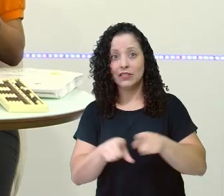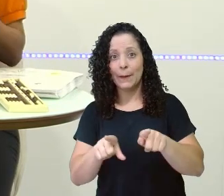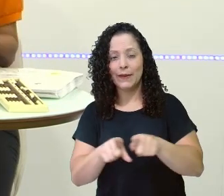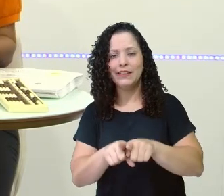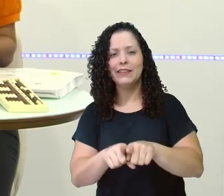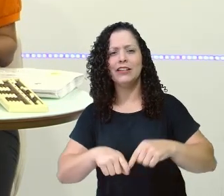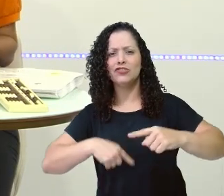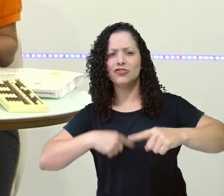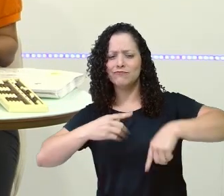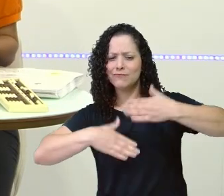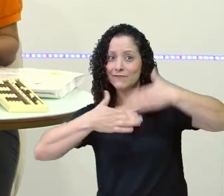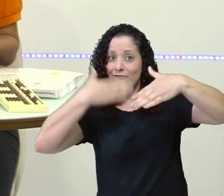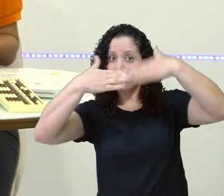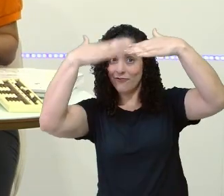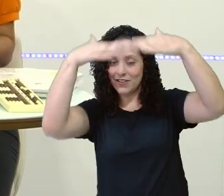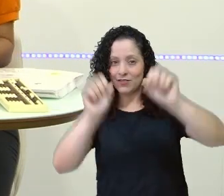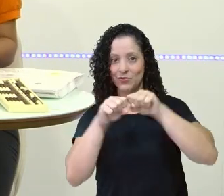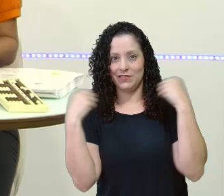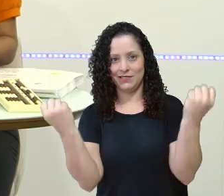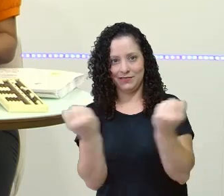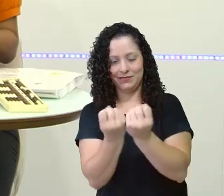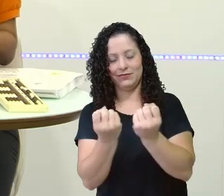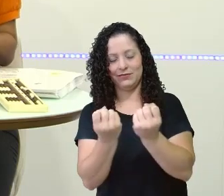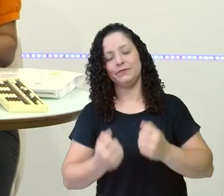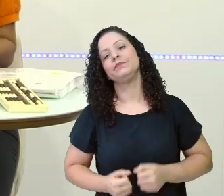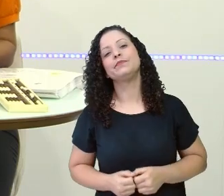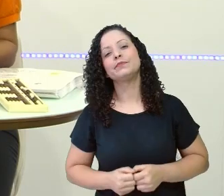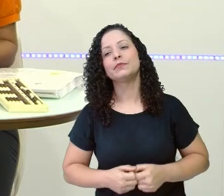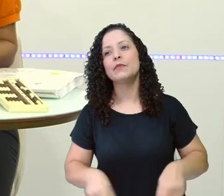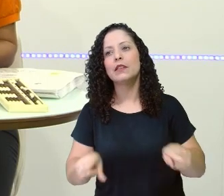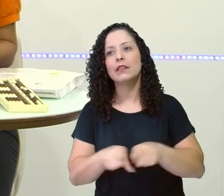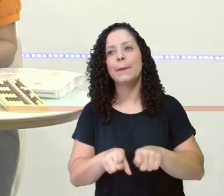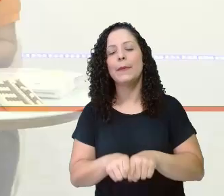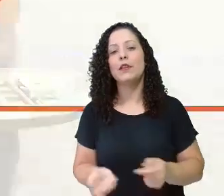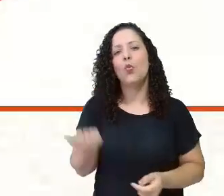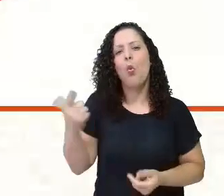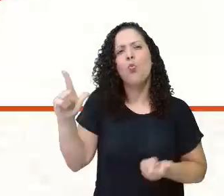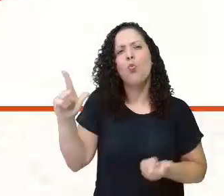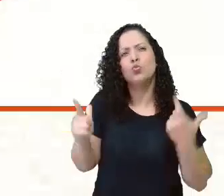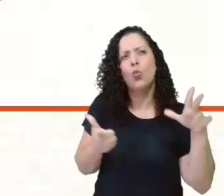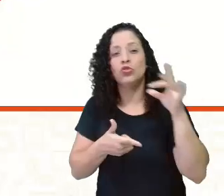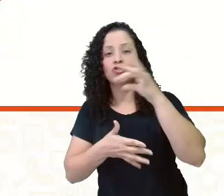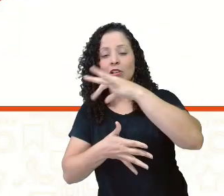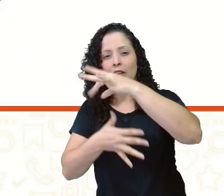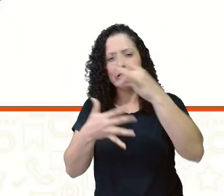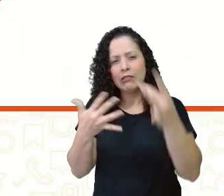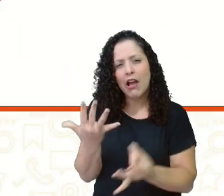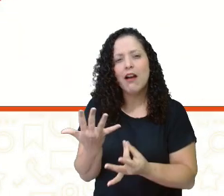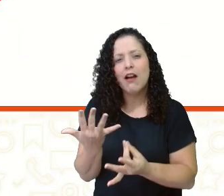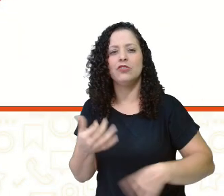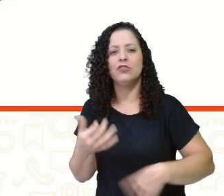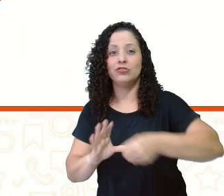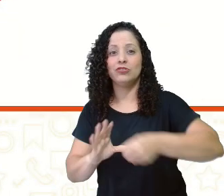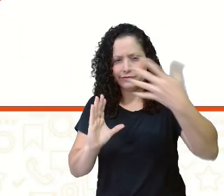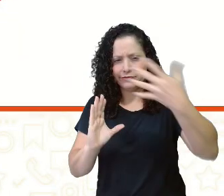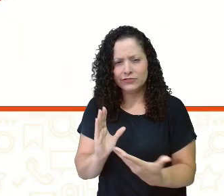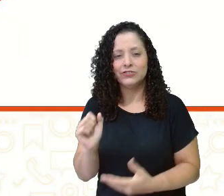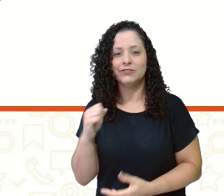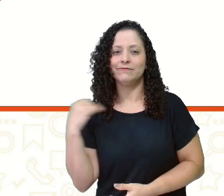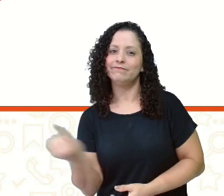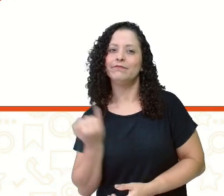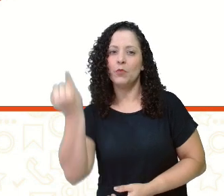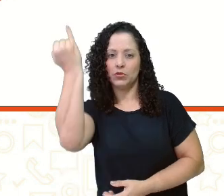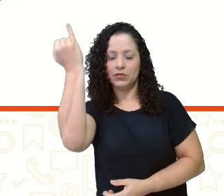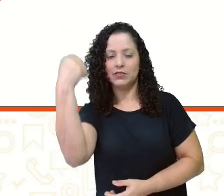ele funcione socialmente. Outros detalhes que são importantes, que a gente utilize, que a